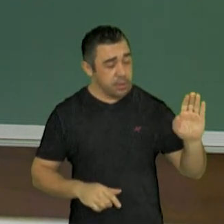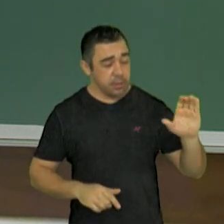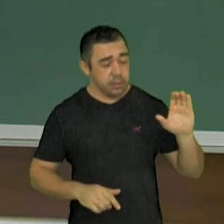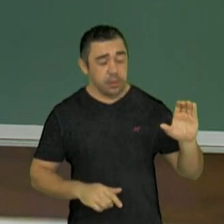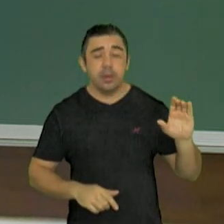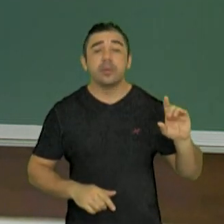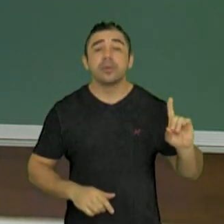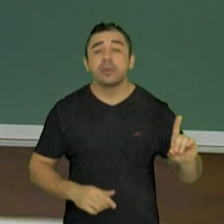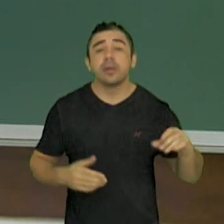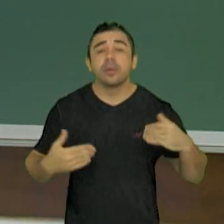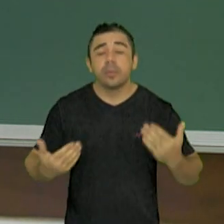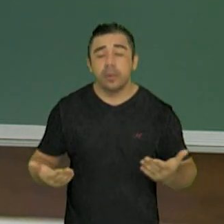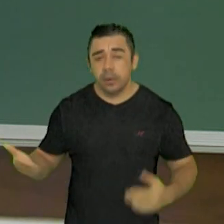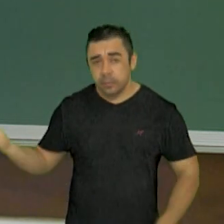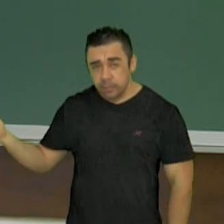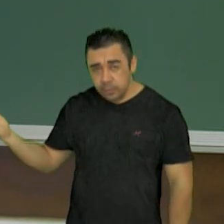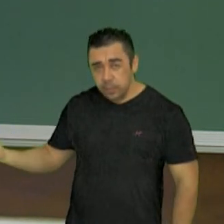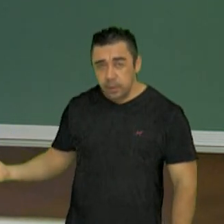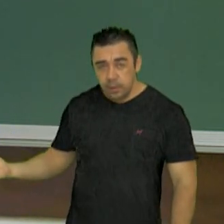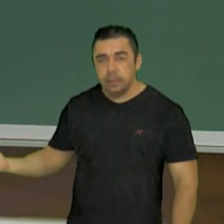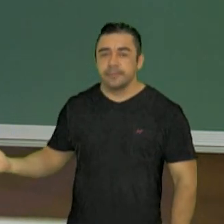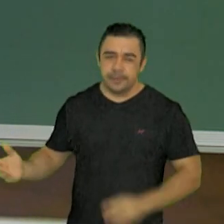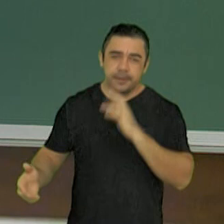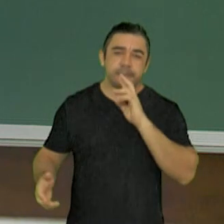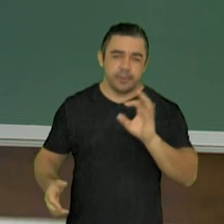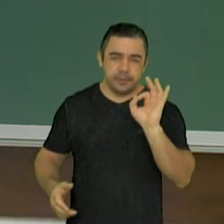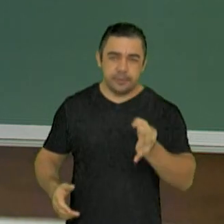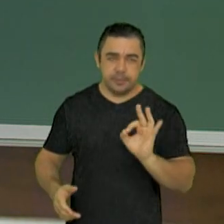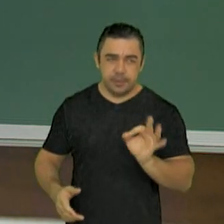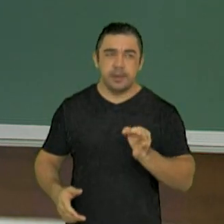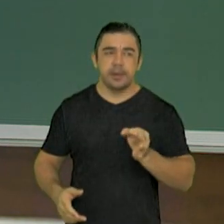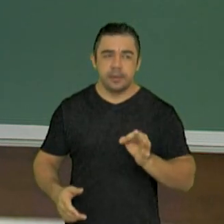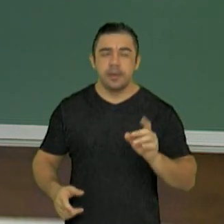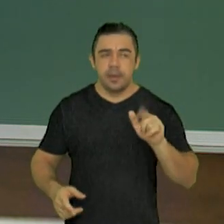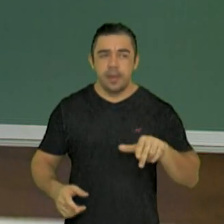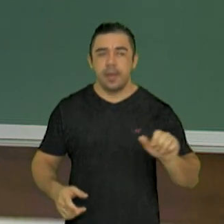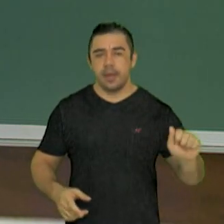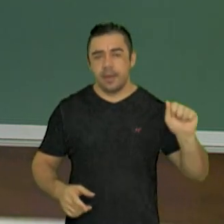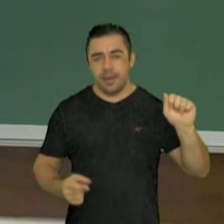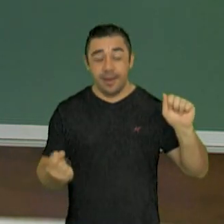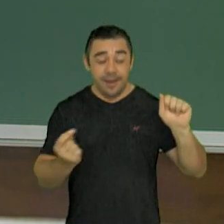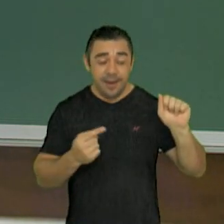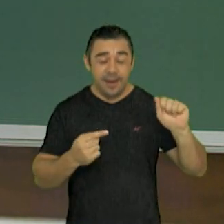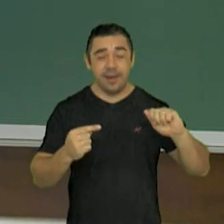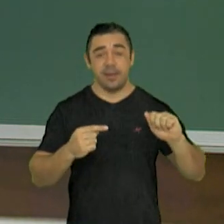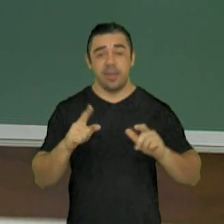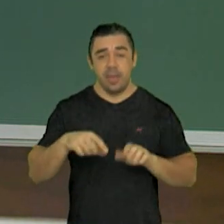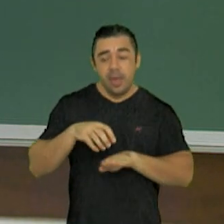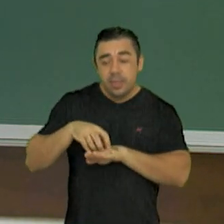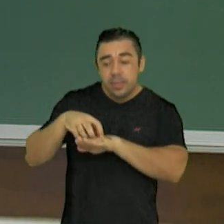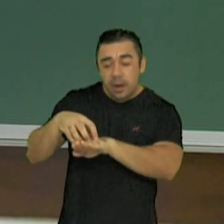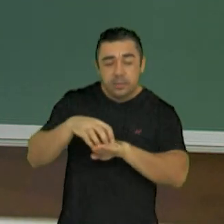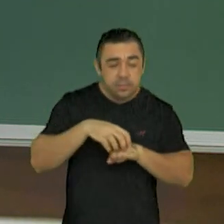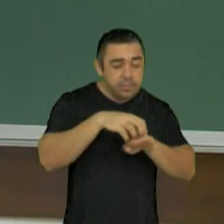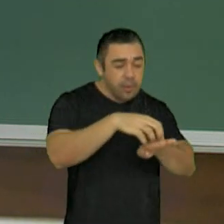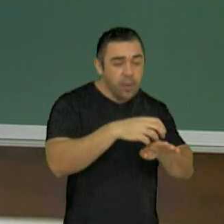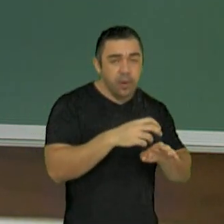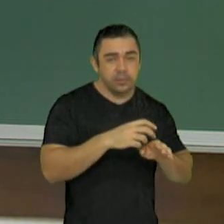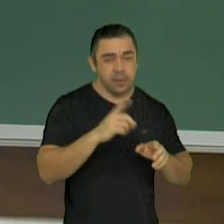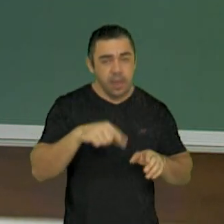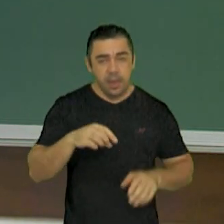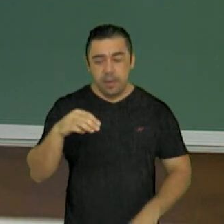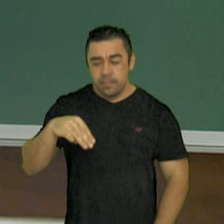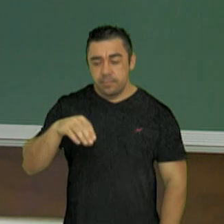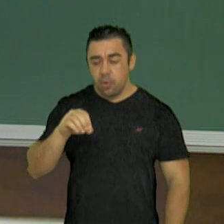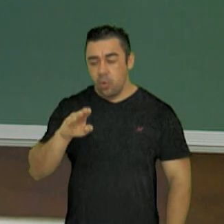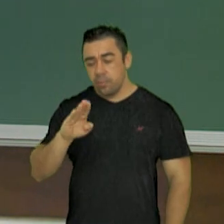C, eletricidade. Letra D, esgoto. É claro, mobilidade urbana está ligada ao sistema de transportes. A